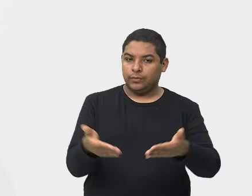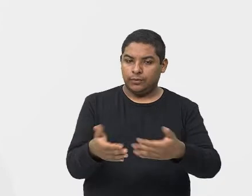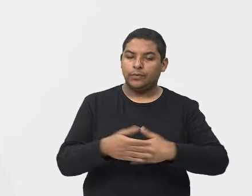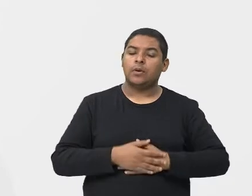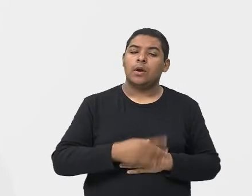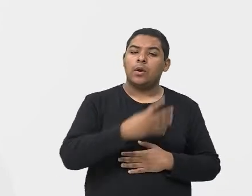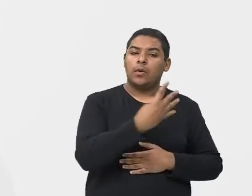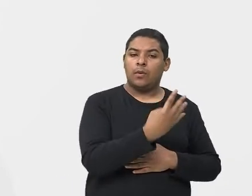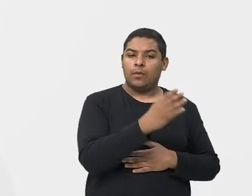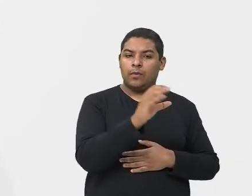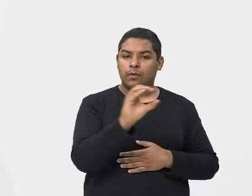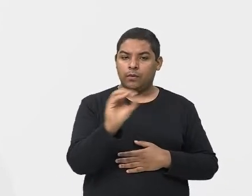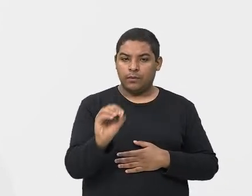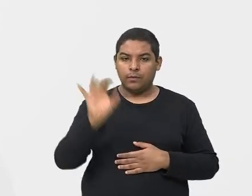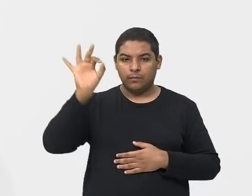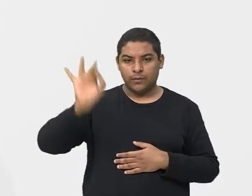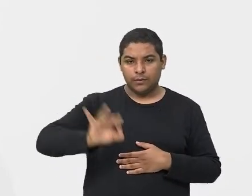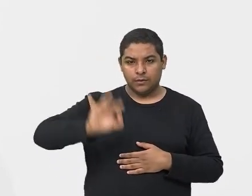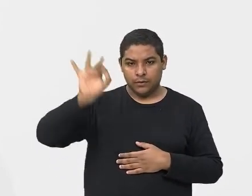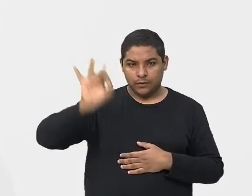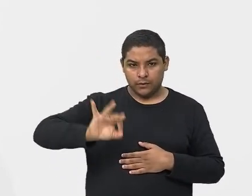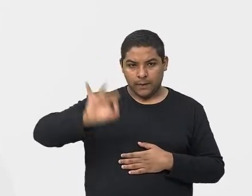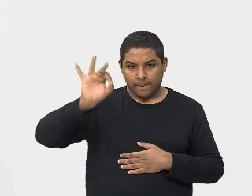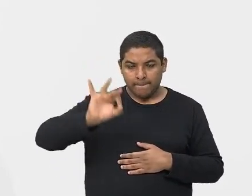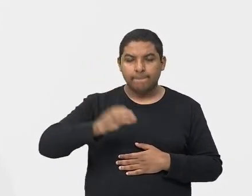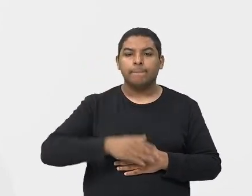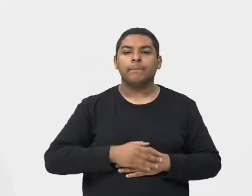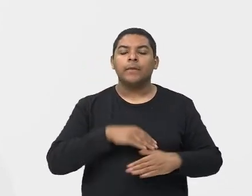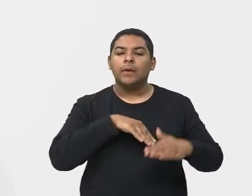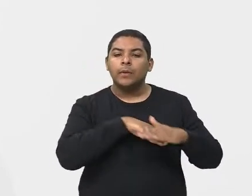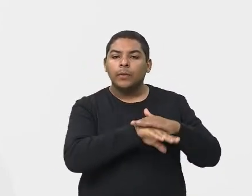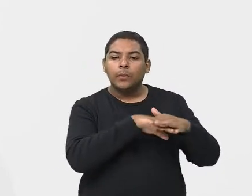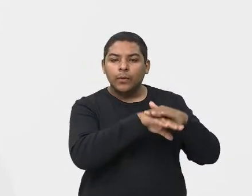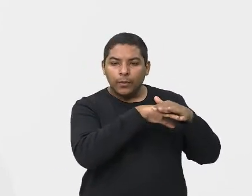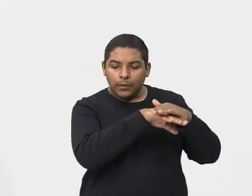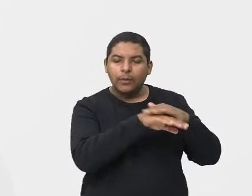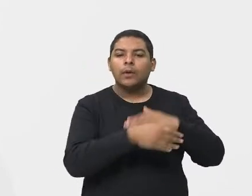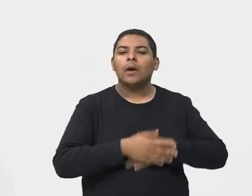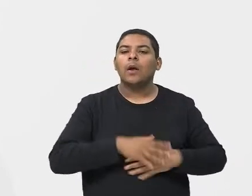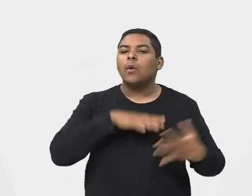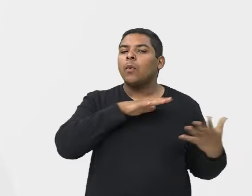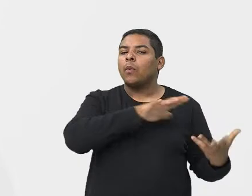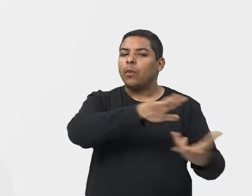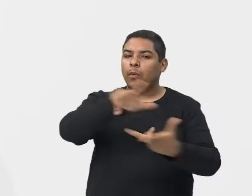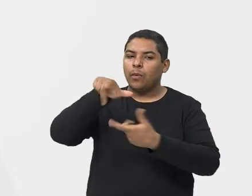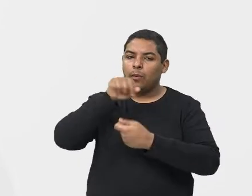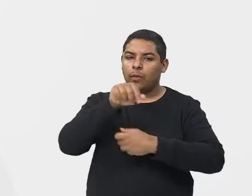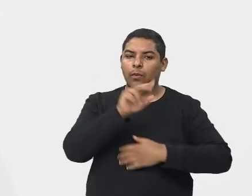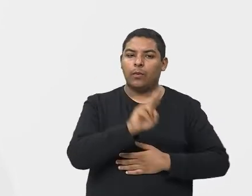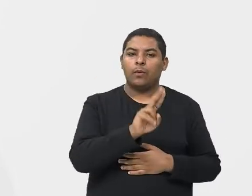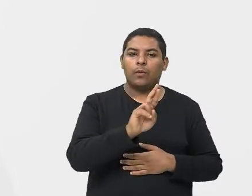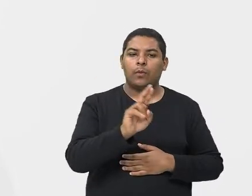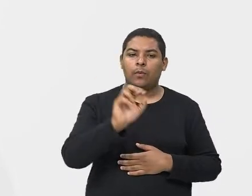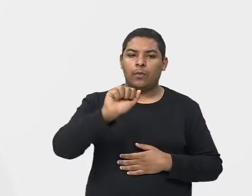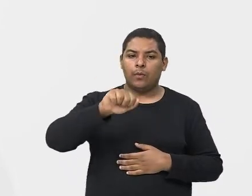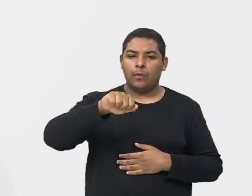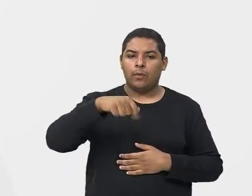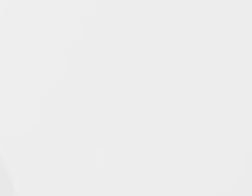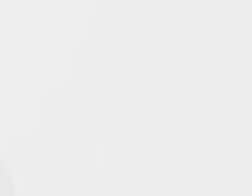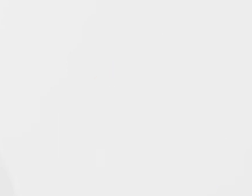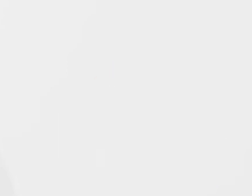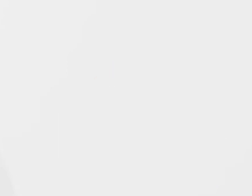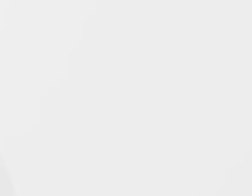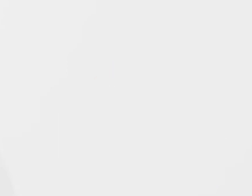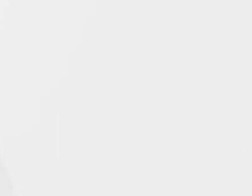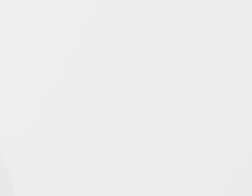aí aproximadamente de 40% aí das reservas mundiais de urânio. Quem